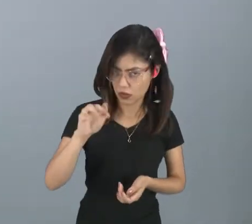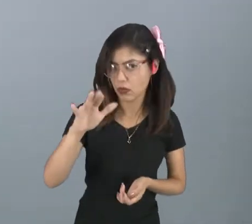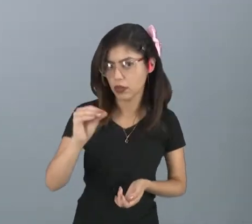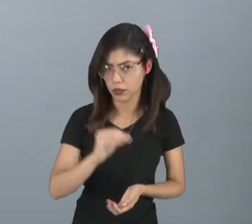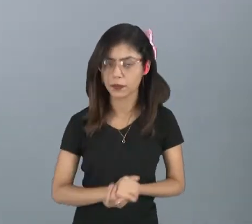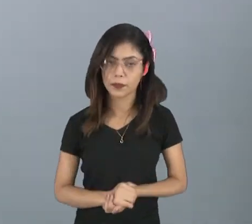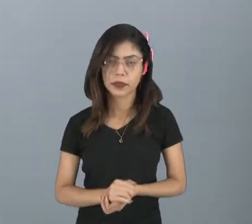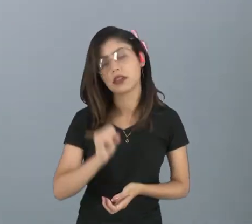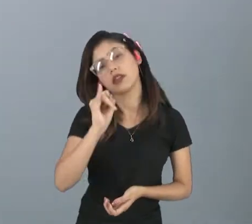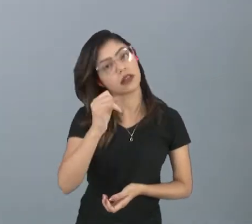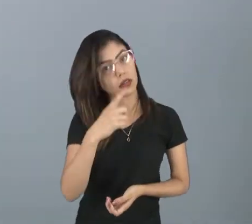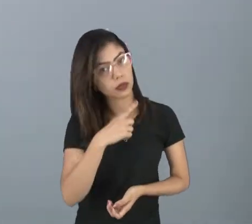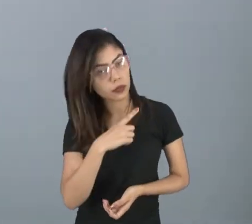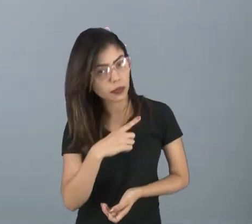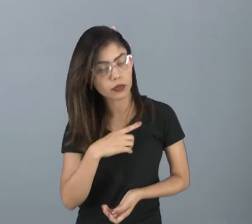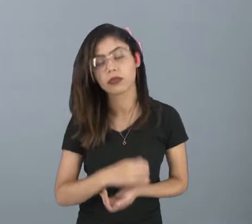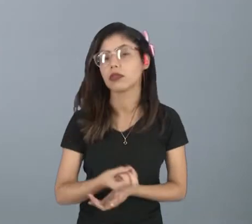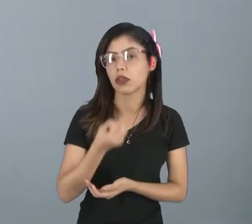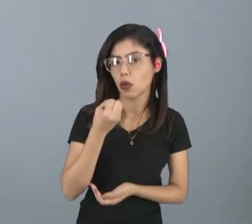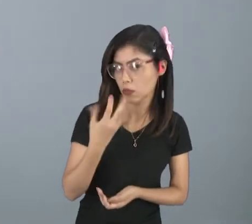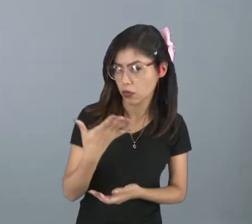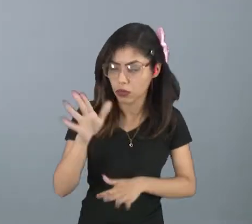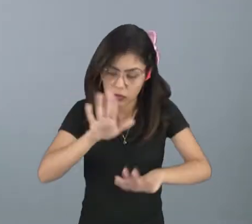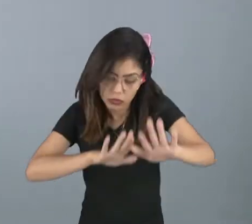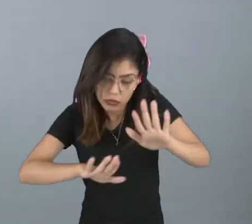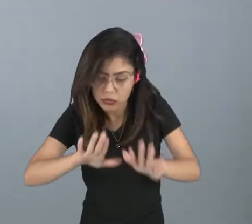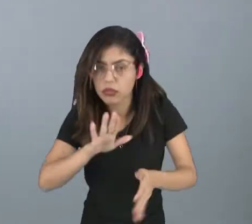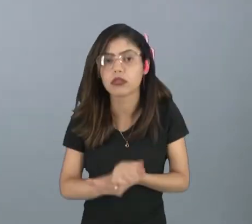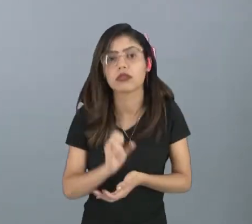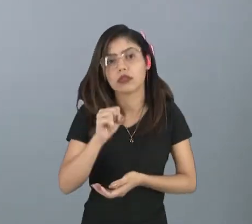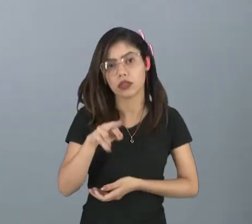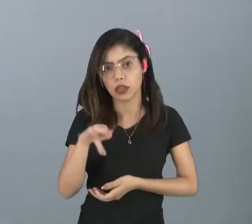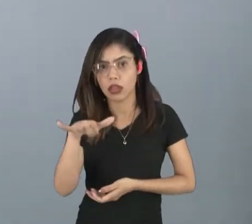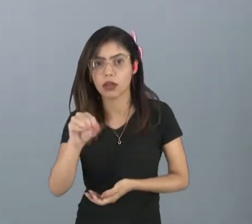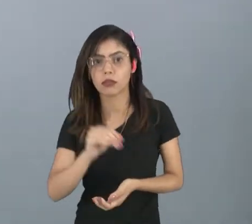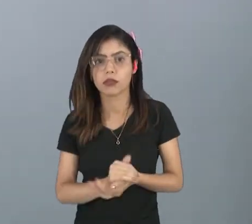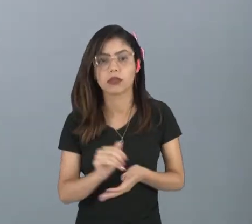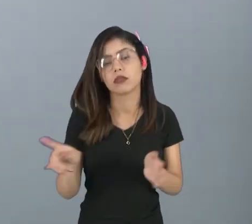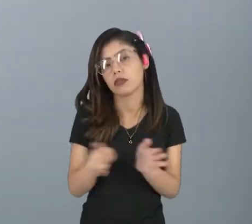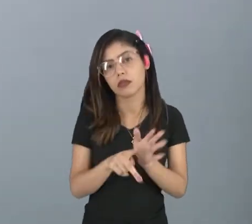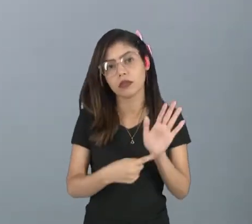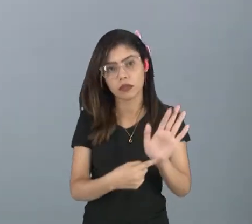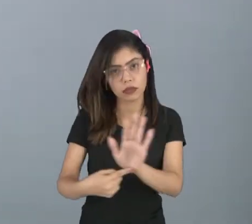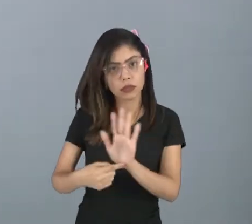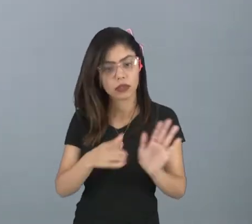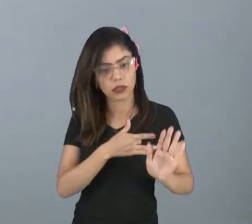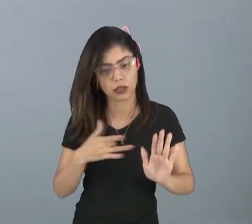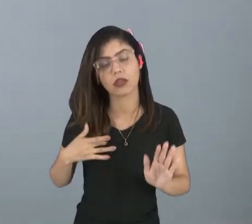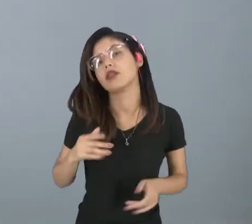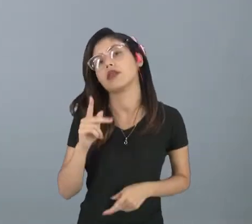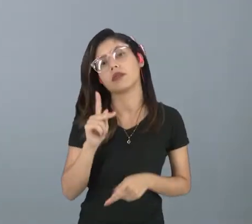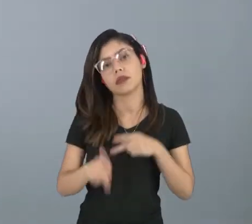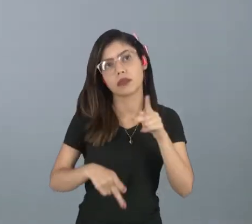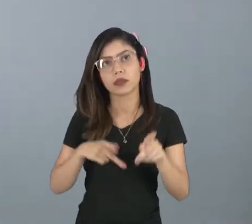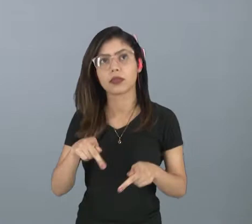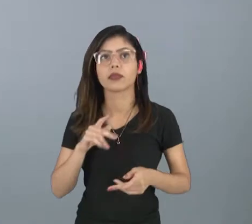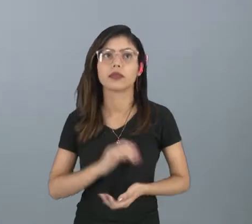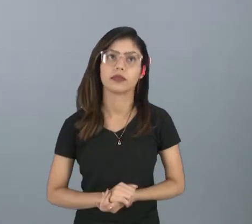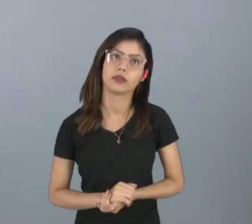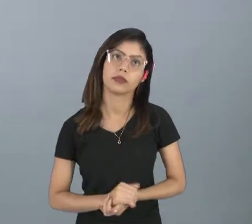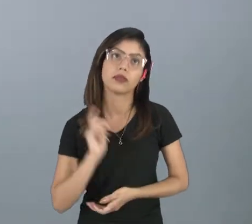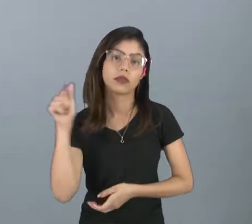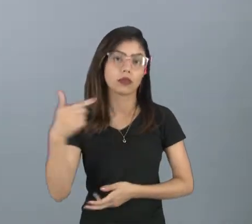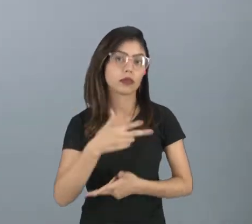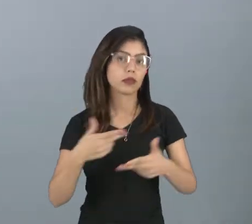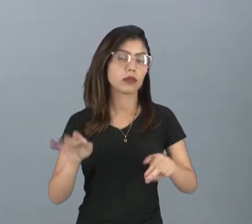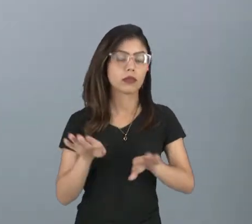Então, se eu tenho um bom saneamento acontecendo, consequentemente eu vou proporcionar mais saúde para a população. E aí uma outra